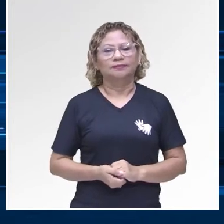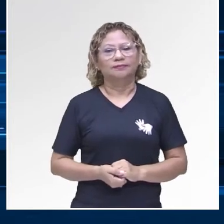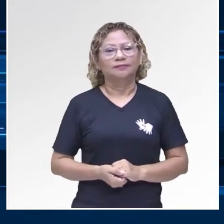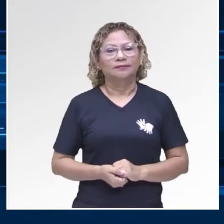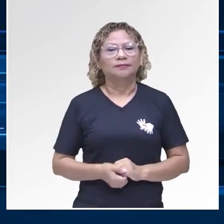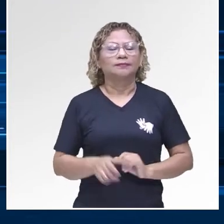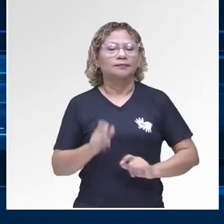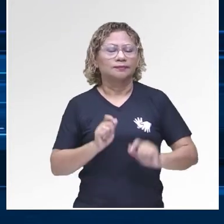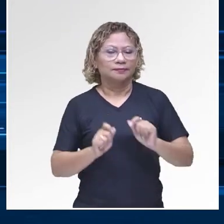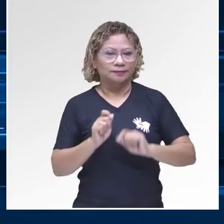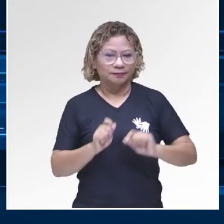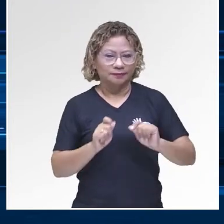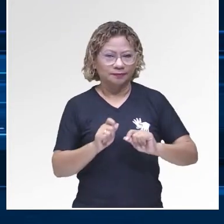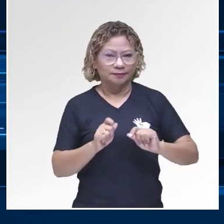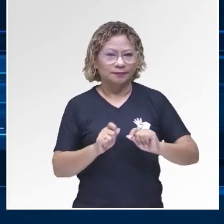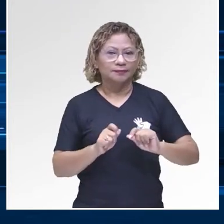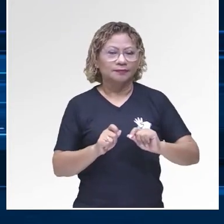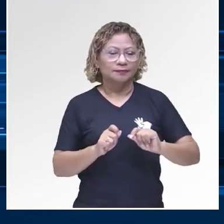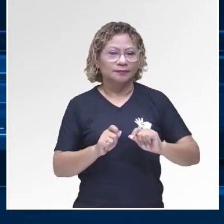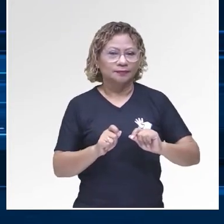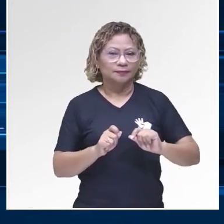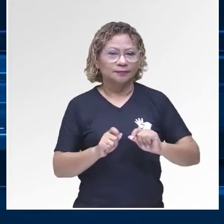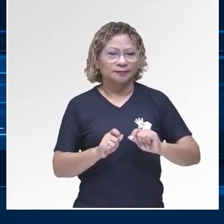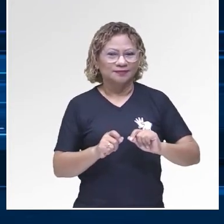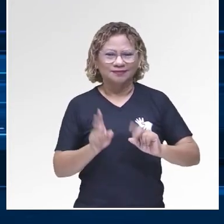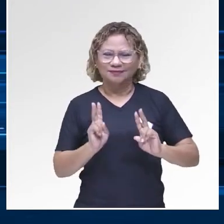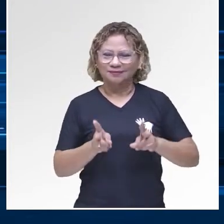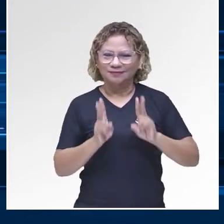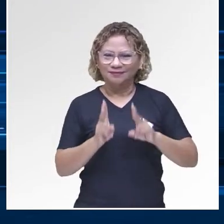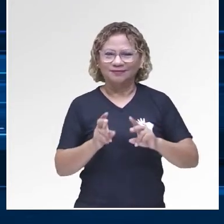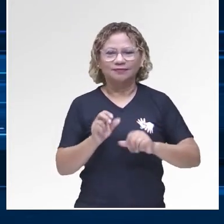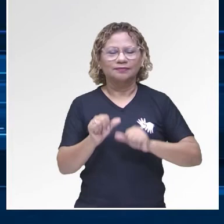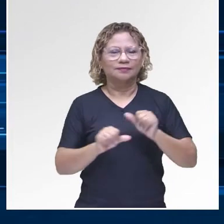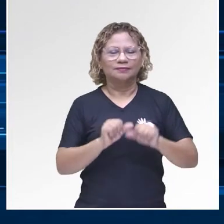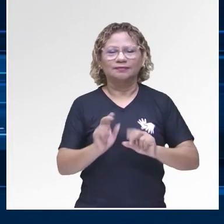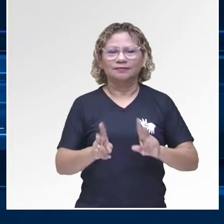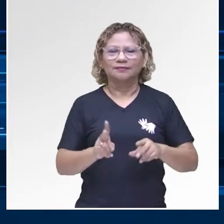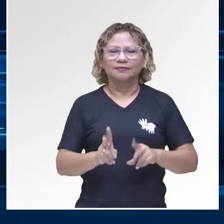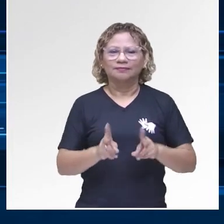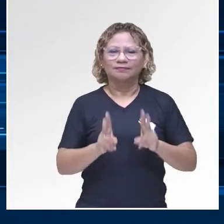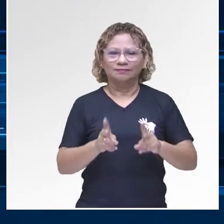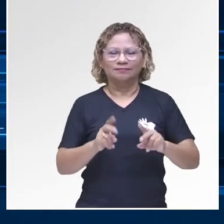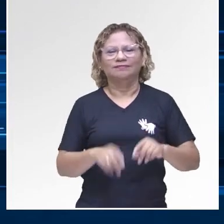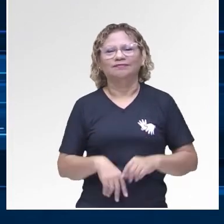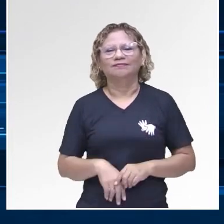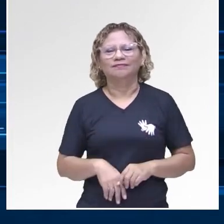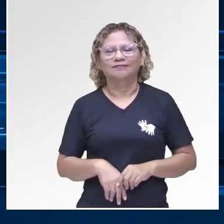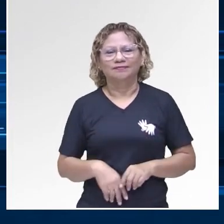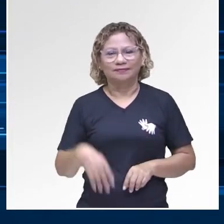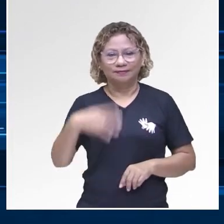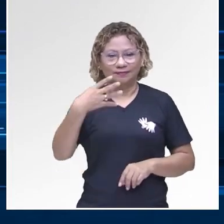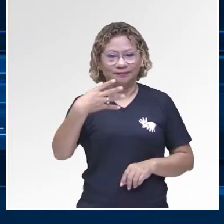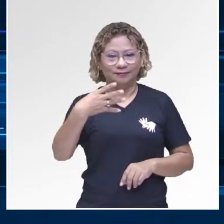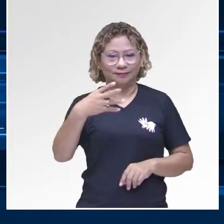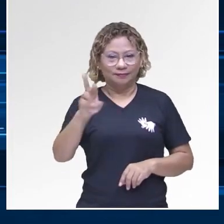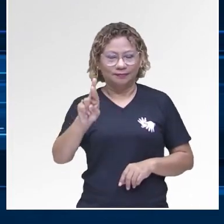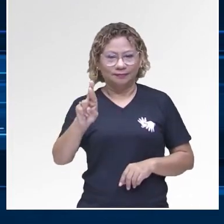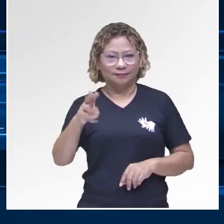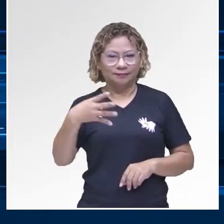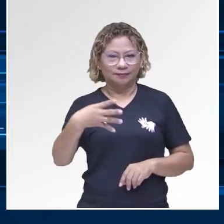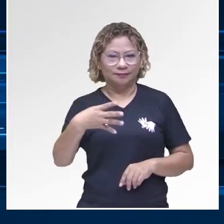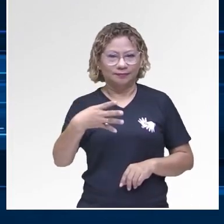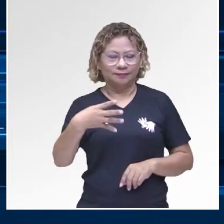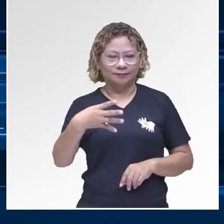que não muda, mais N menos 1. Se o N for 15, o coeficiente do R vai